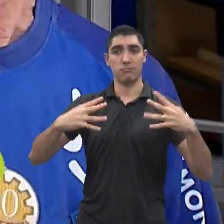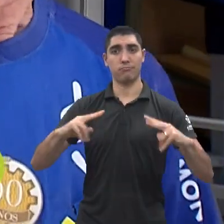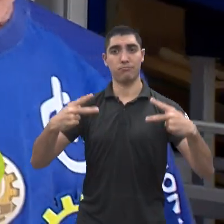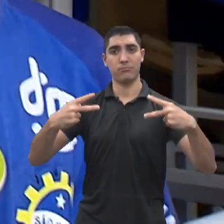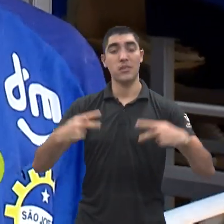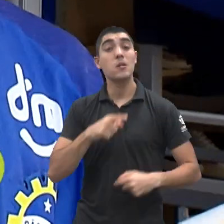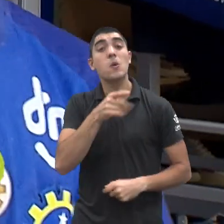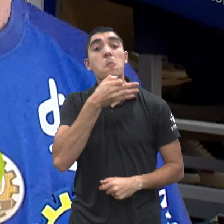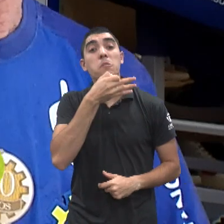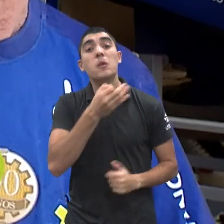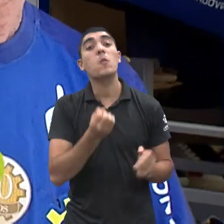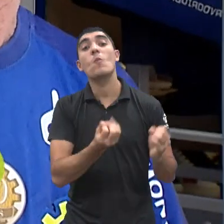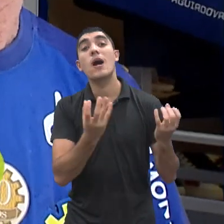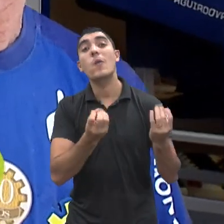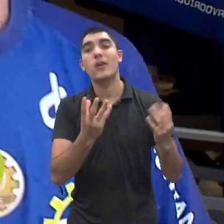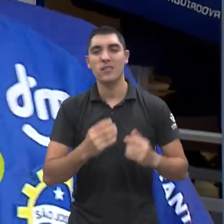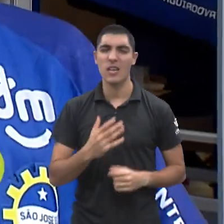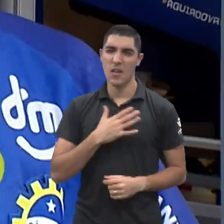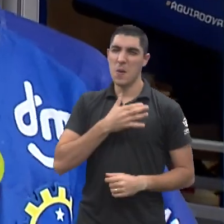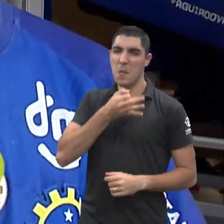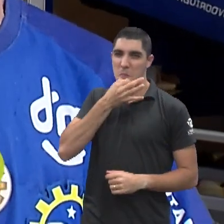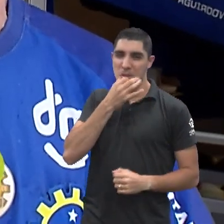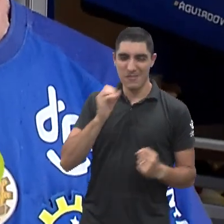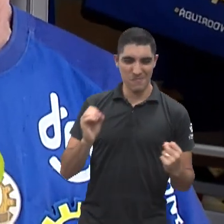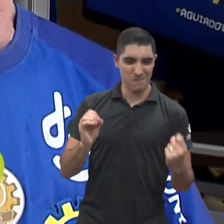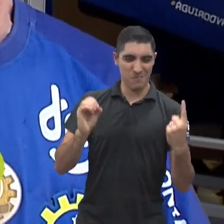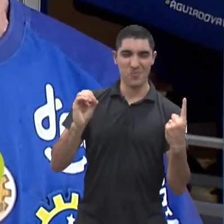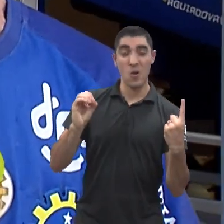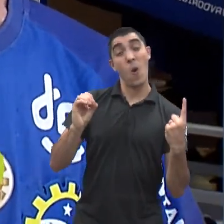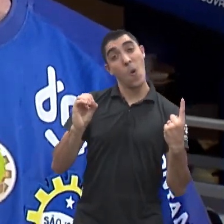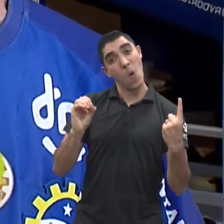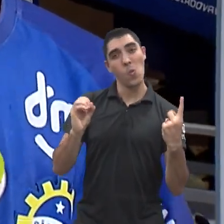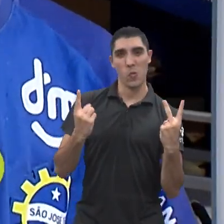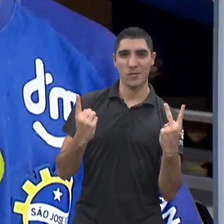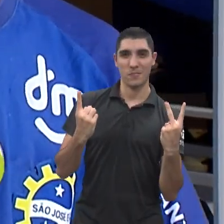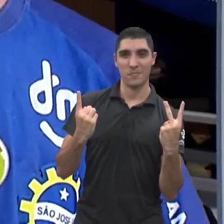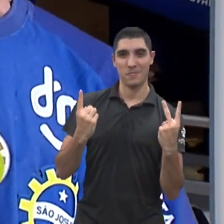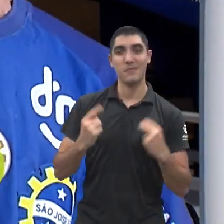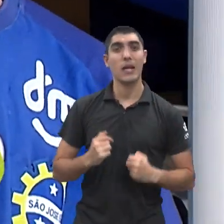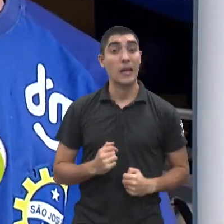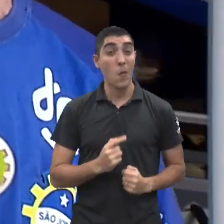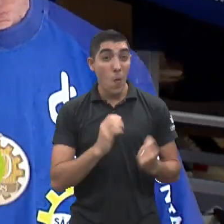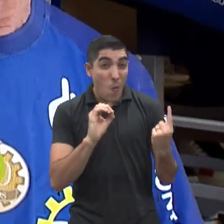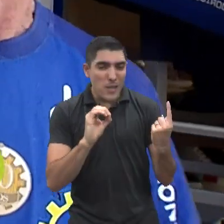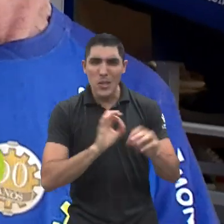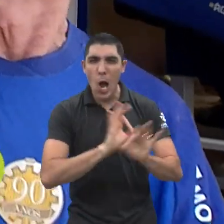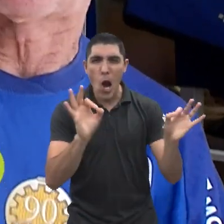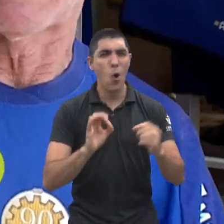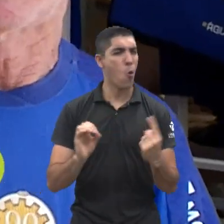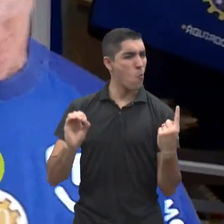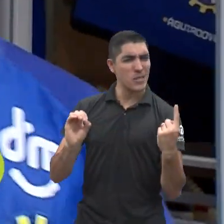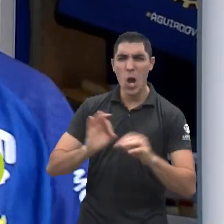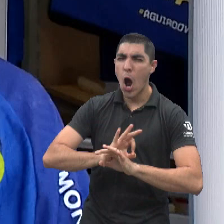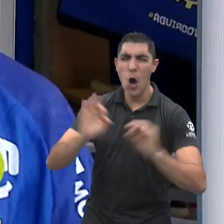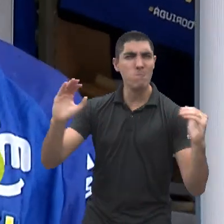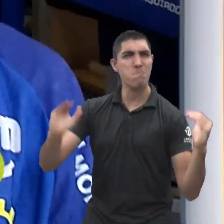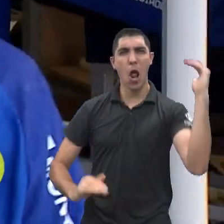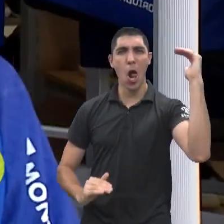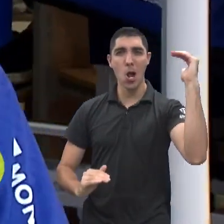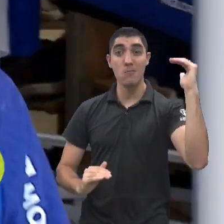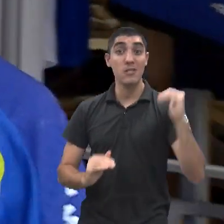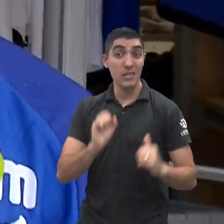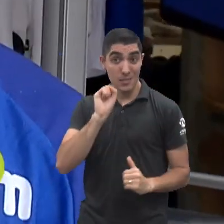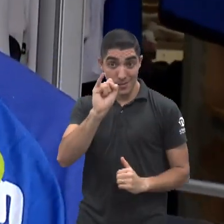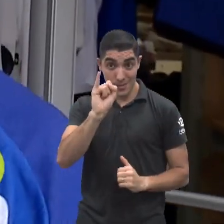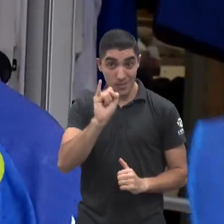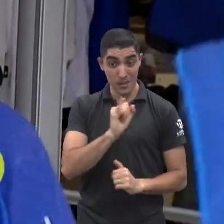jogo? Eu vou arriscar 1-0, 2-1. 1-0 é goleada, né? 1-0 é goleada, porque se empatar, a decisão vai